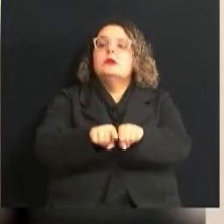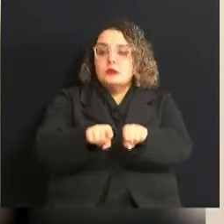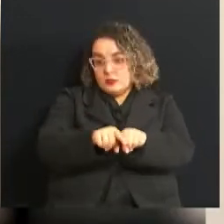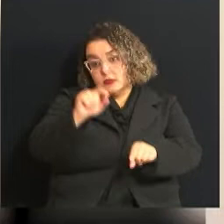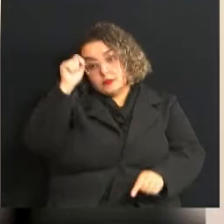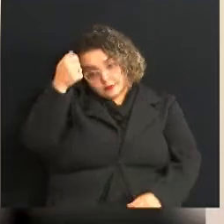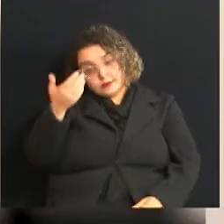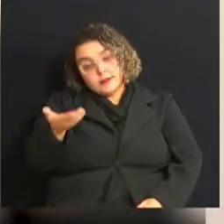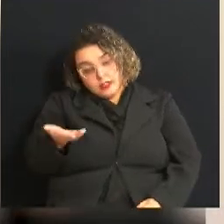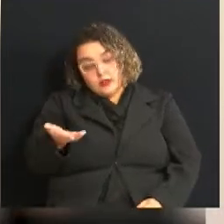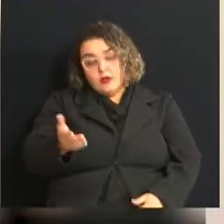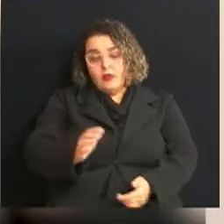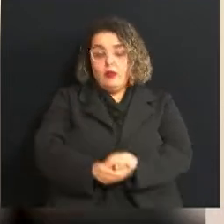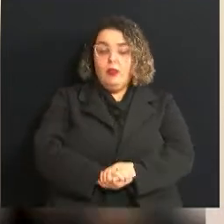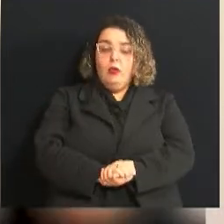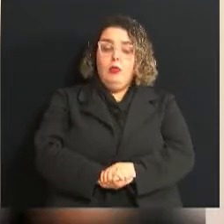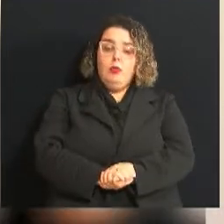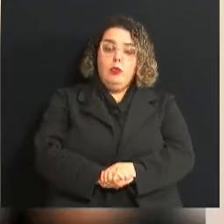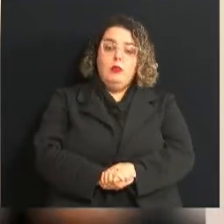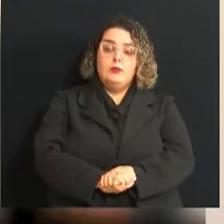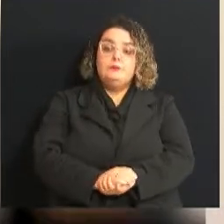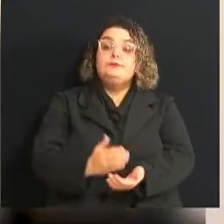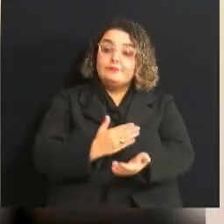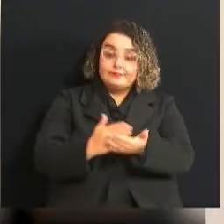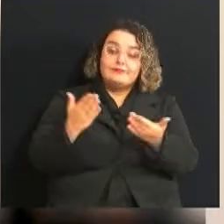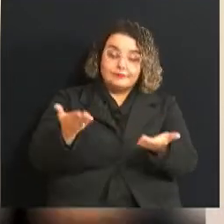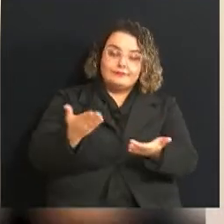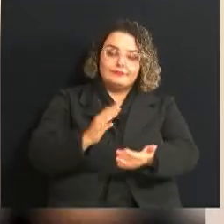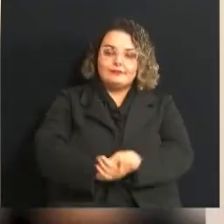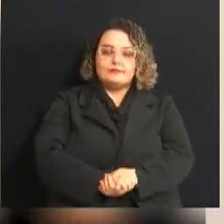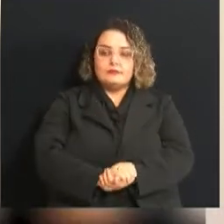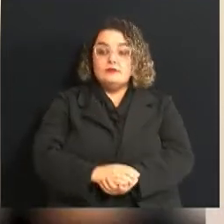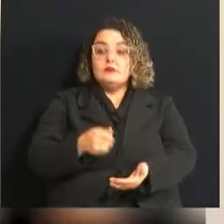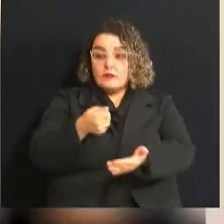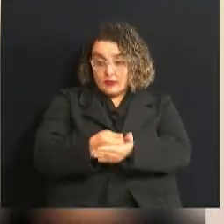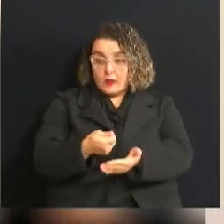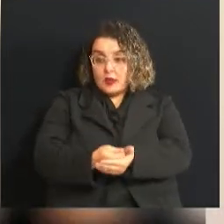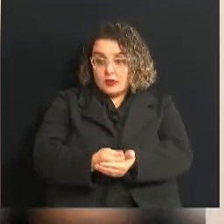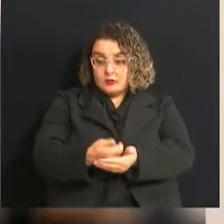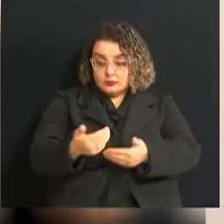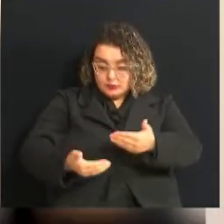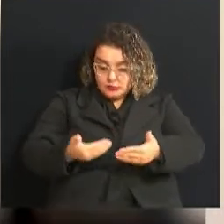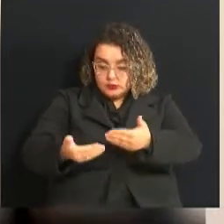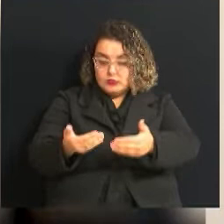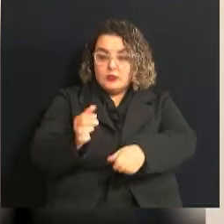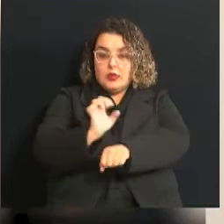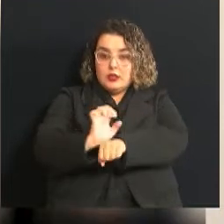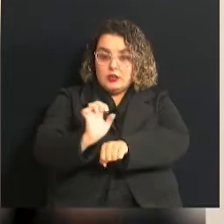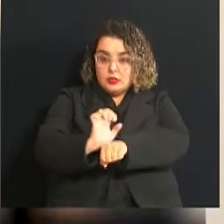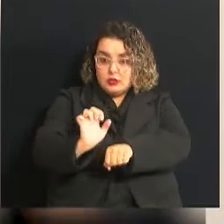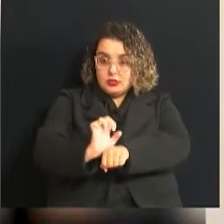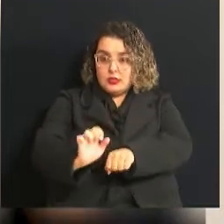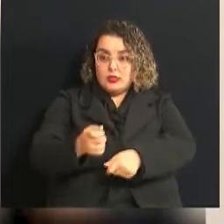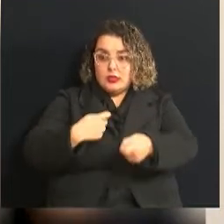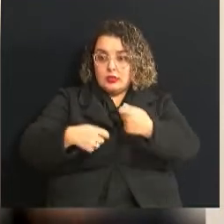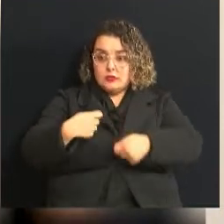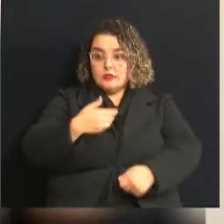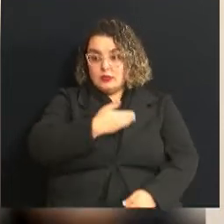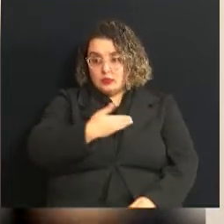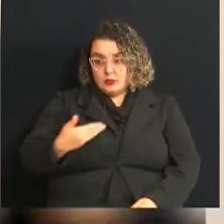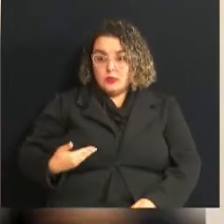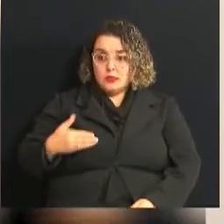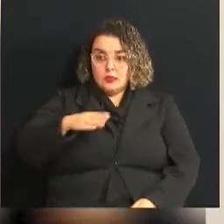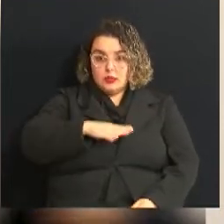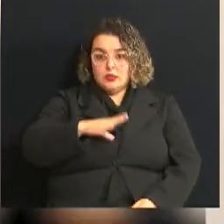né? Então vamos começar por isso, garantindo que nos processos de estágio da administração pública municipal direta